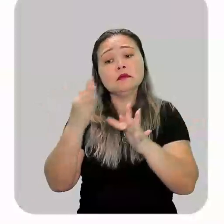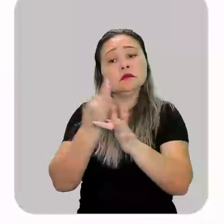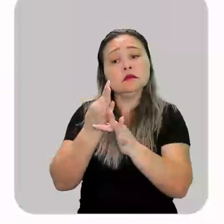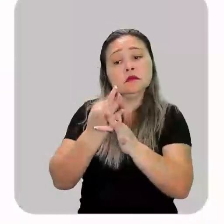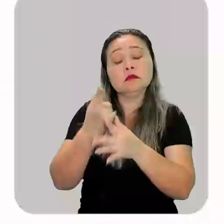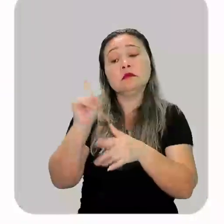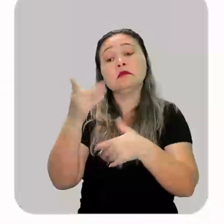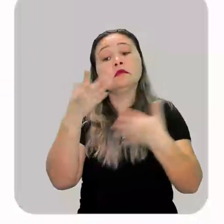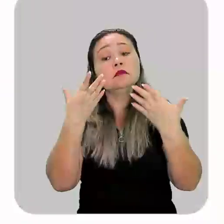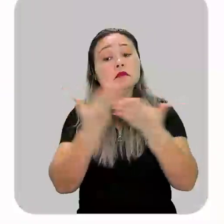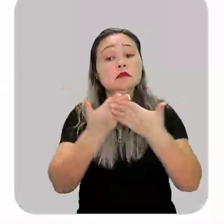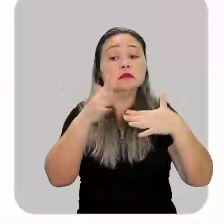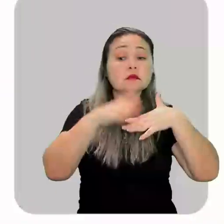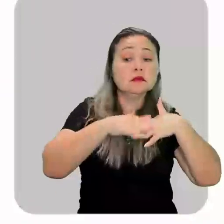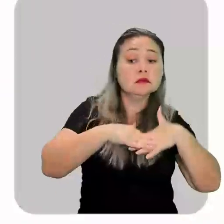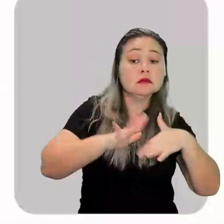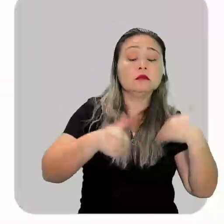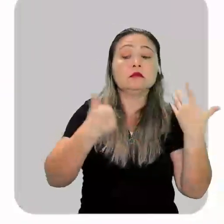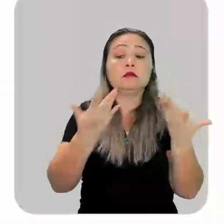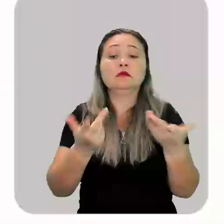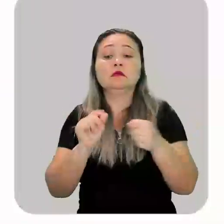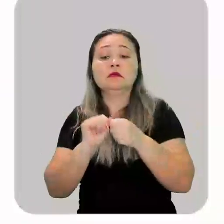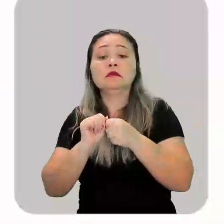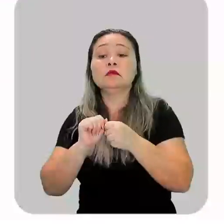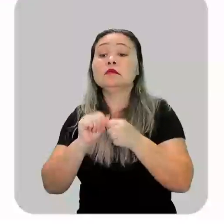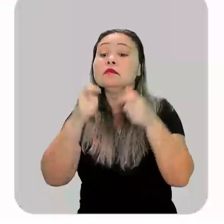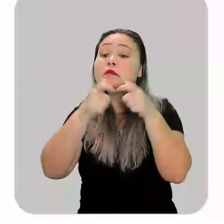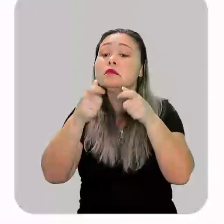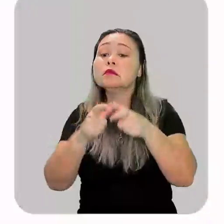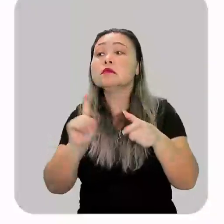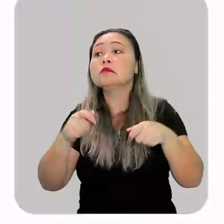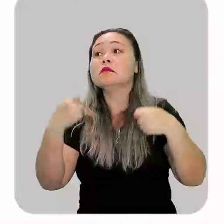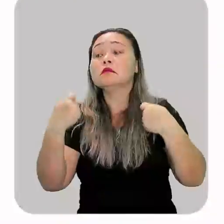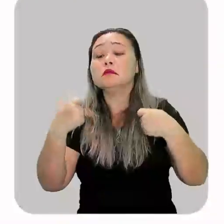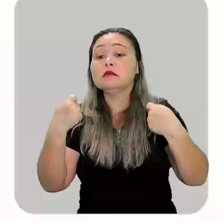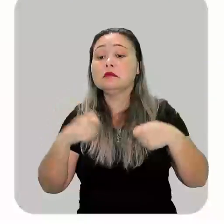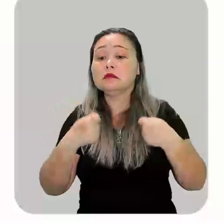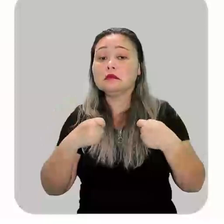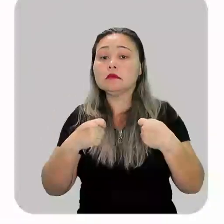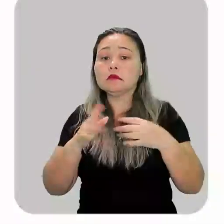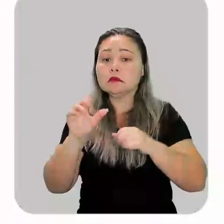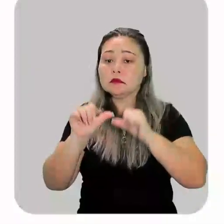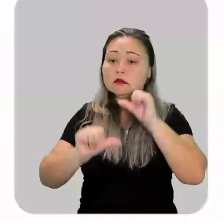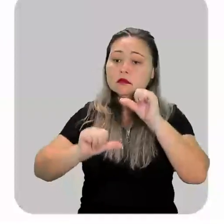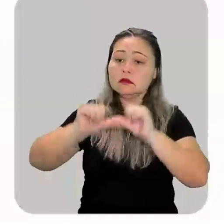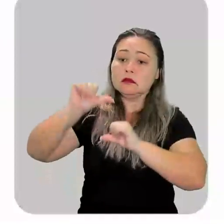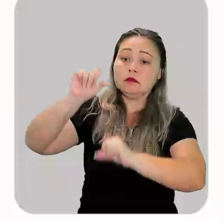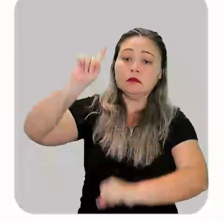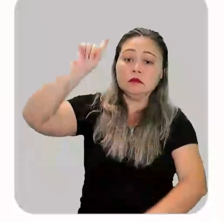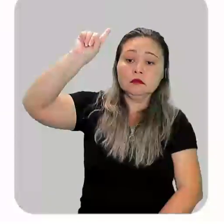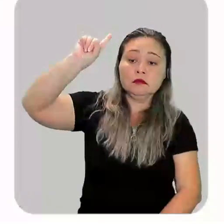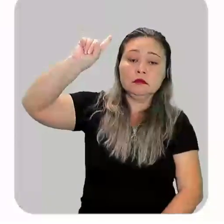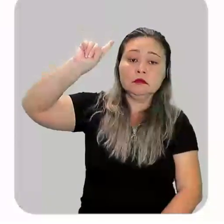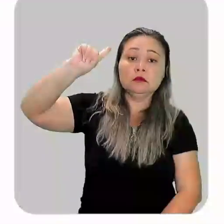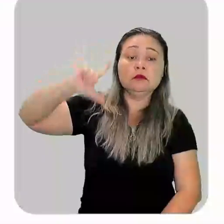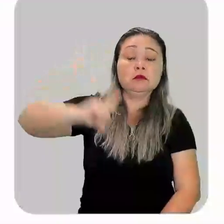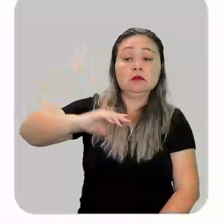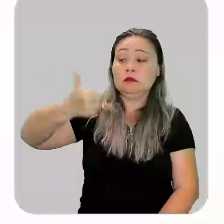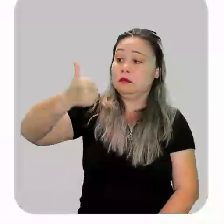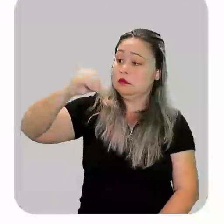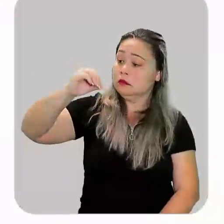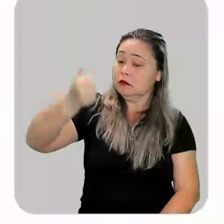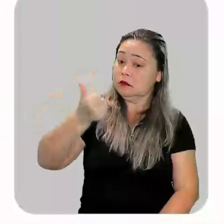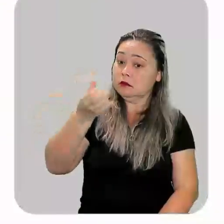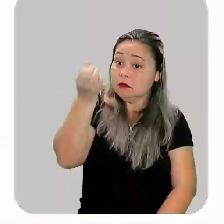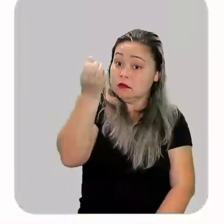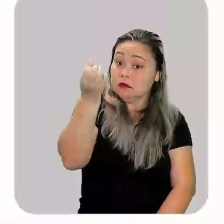vê na matemática, né? E ele só quer o valor posicional. Mas para isso a gente precisa fazer aquela transformaçãozinha básica, porque aqui está aplicado